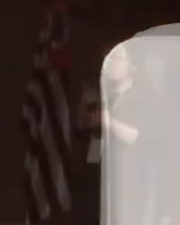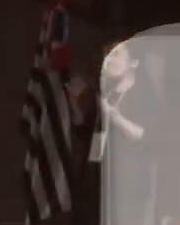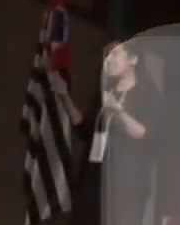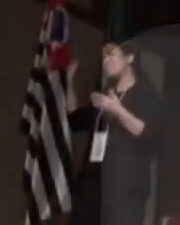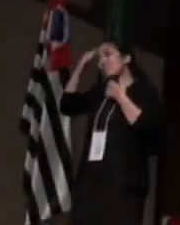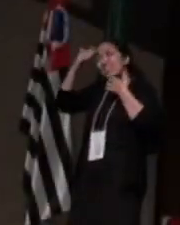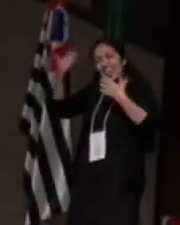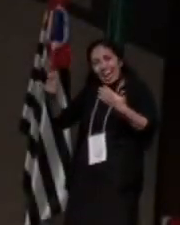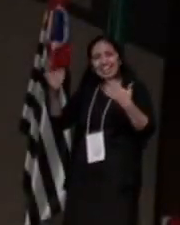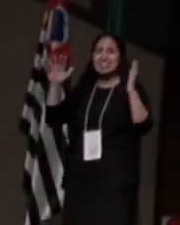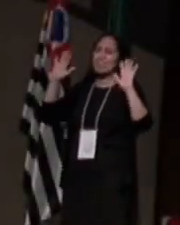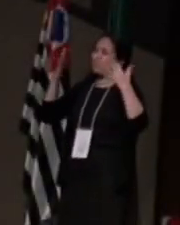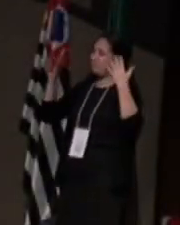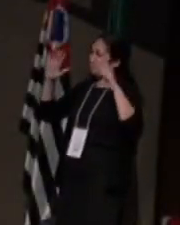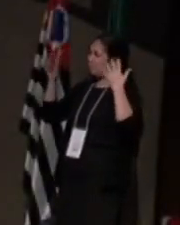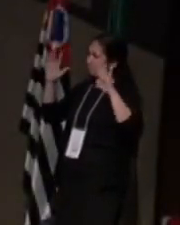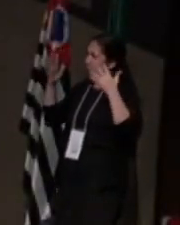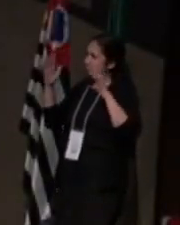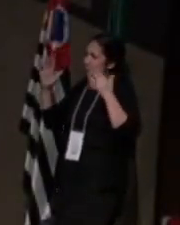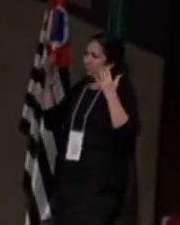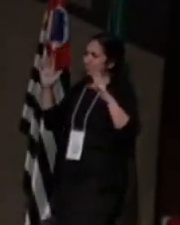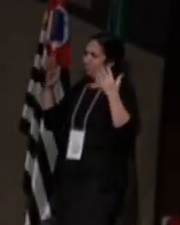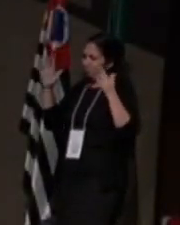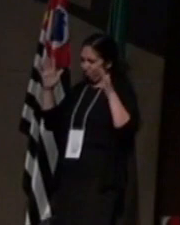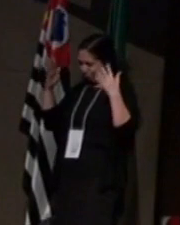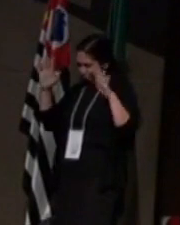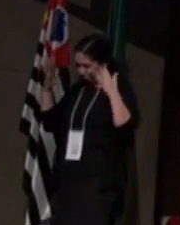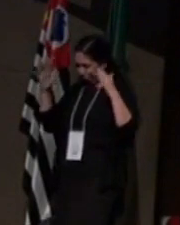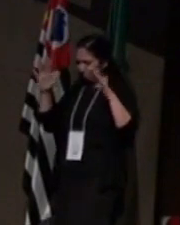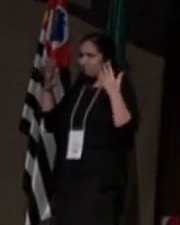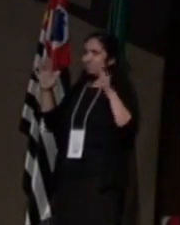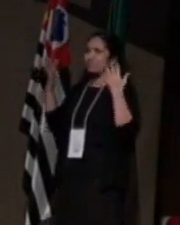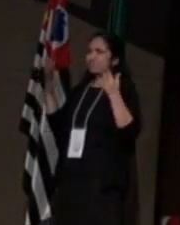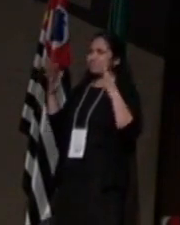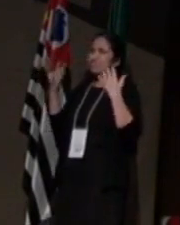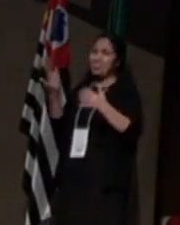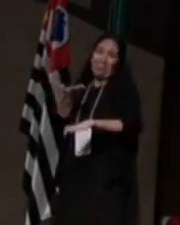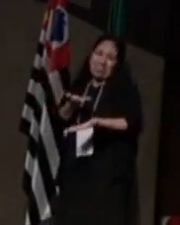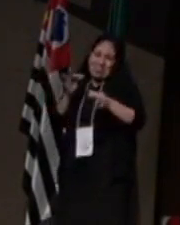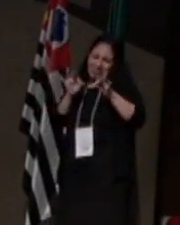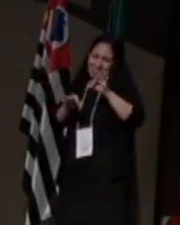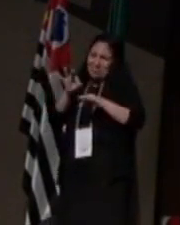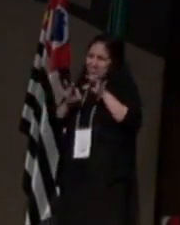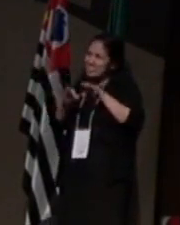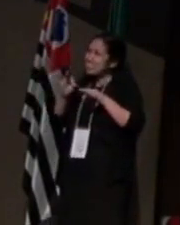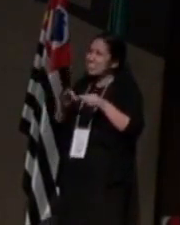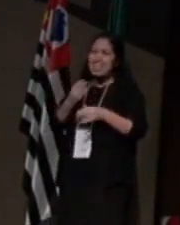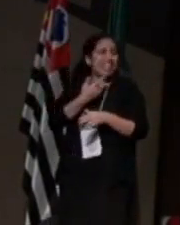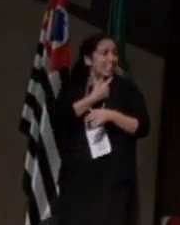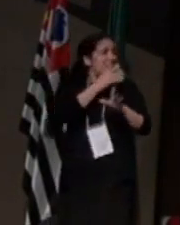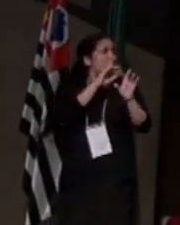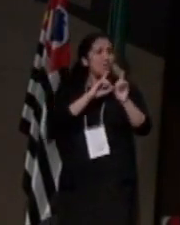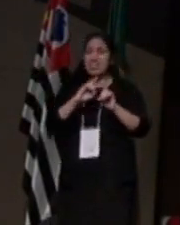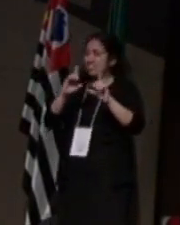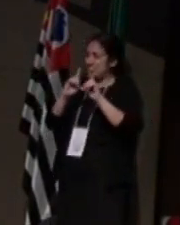Muito obrigada. Tivemos aqui uma oficina bem didática da Wiki. Muitos de nós